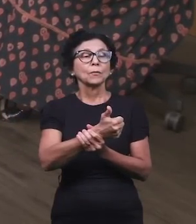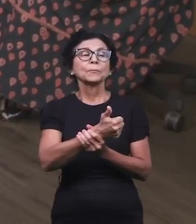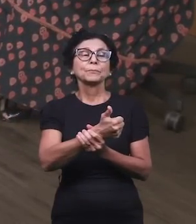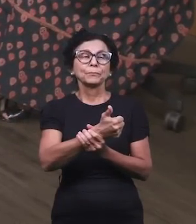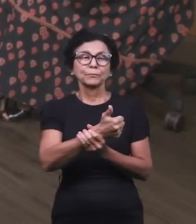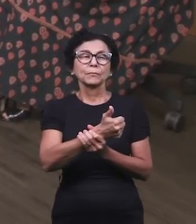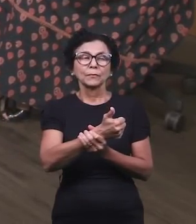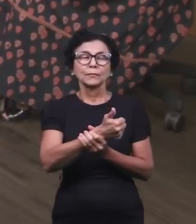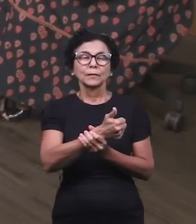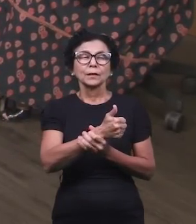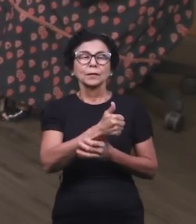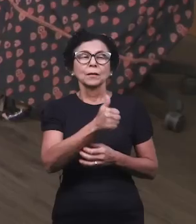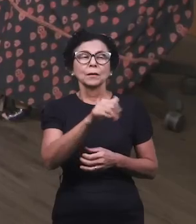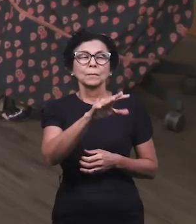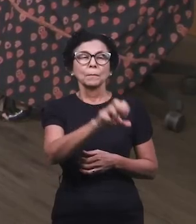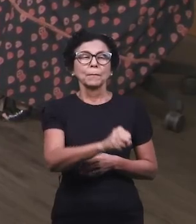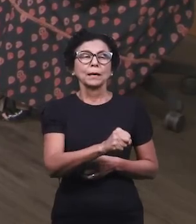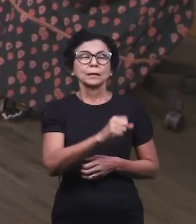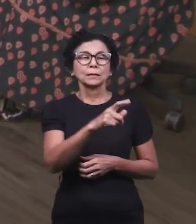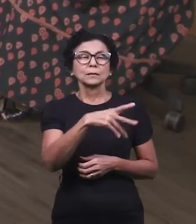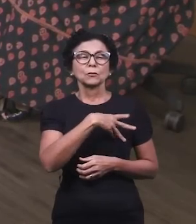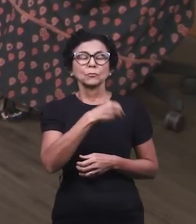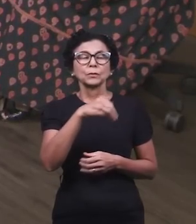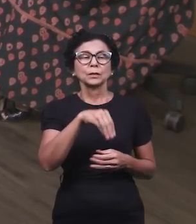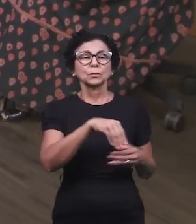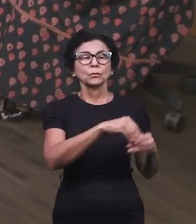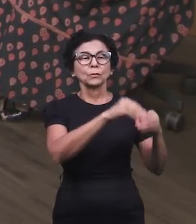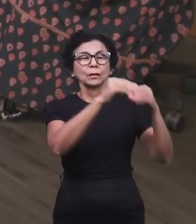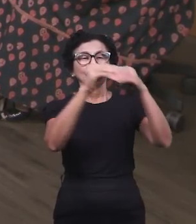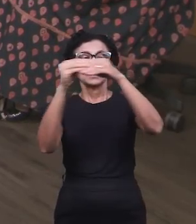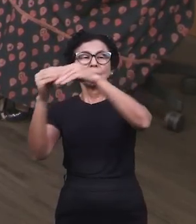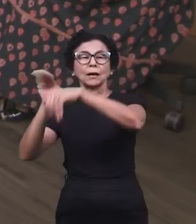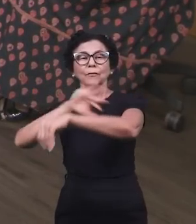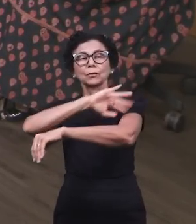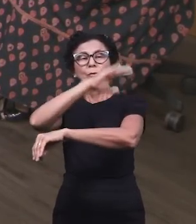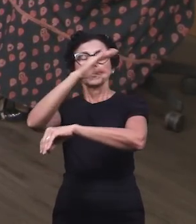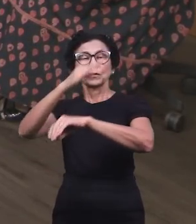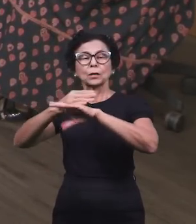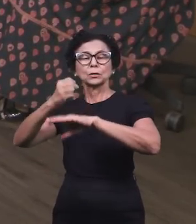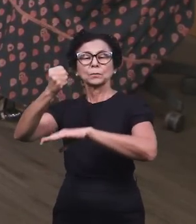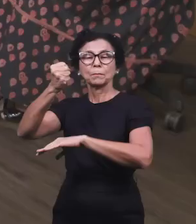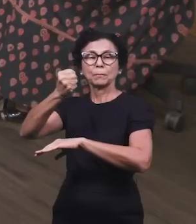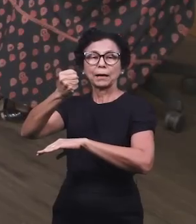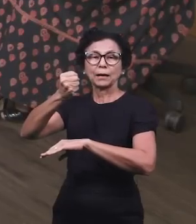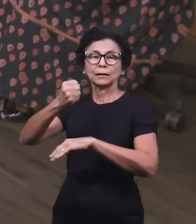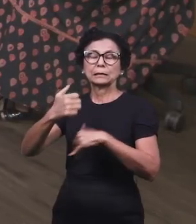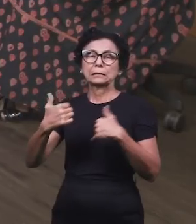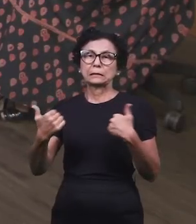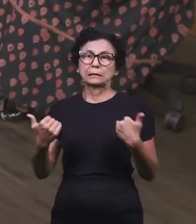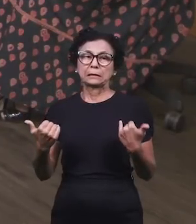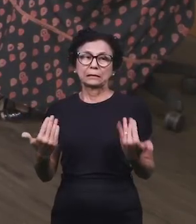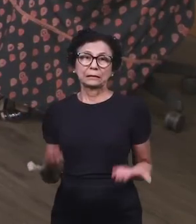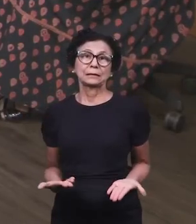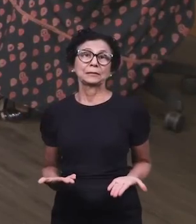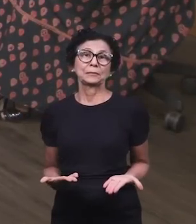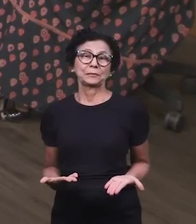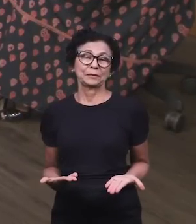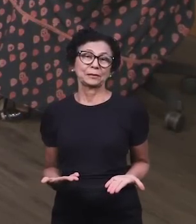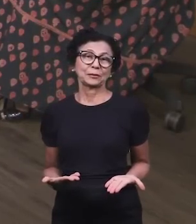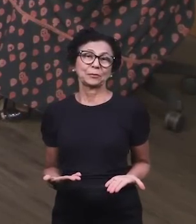da experiência dele com o Senhor. Se o Senhor concedeu aquela vitória, concederia outras ainda maiores,